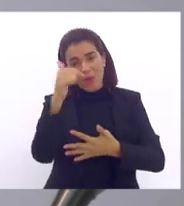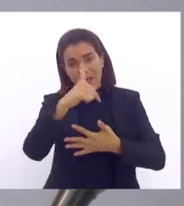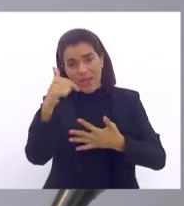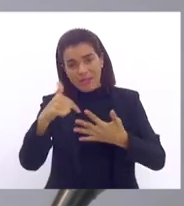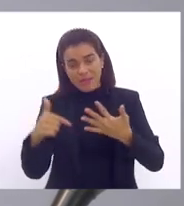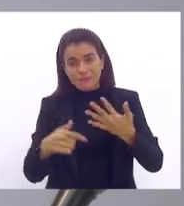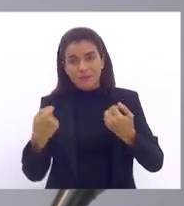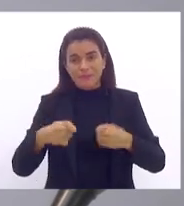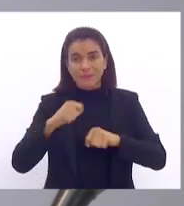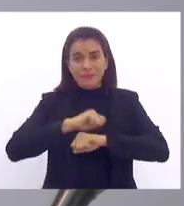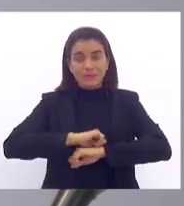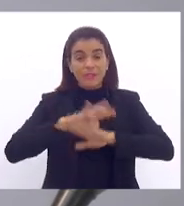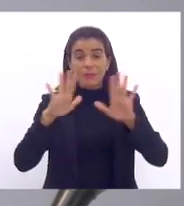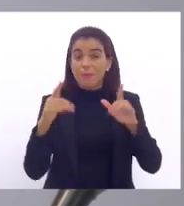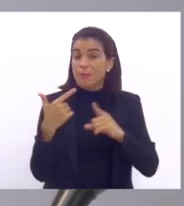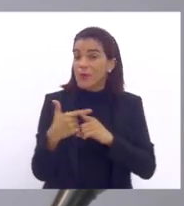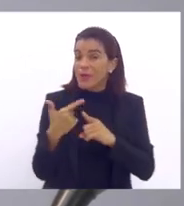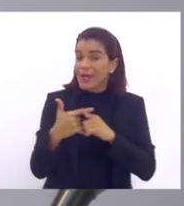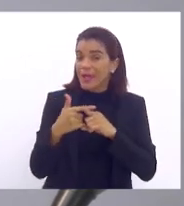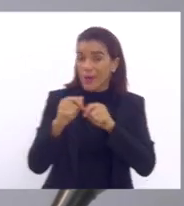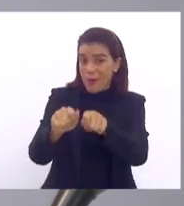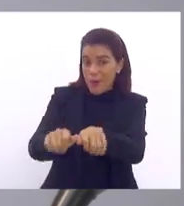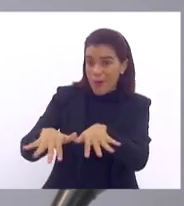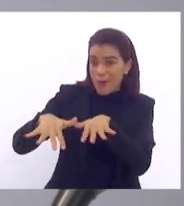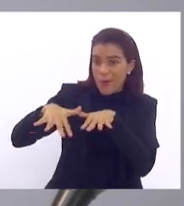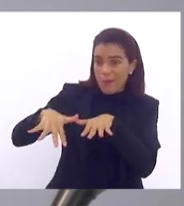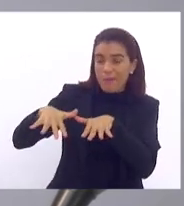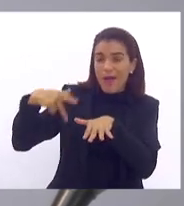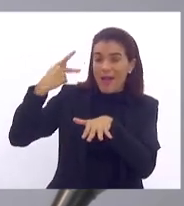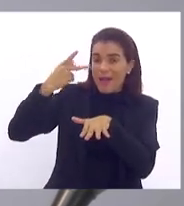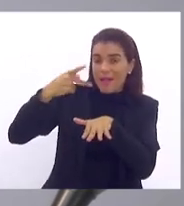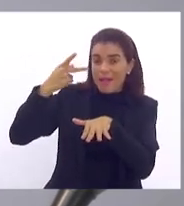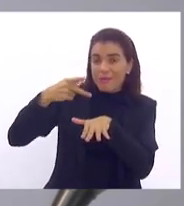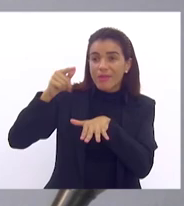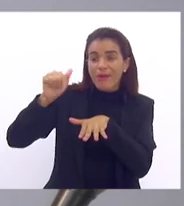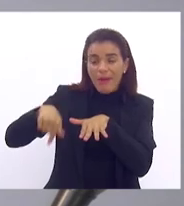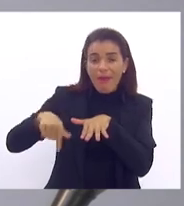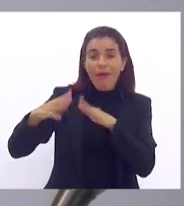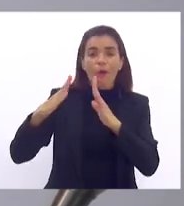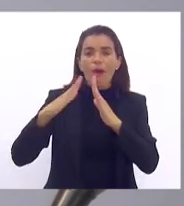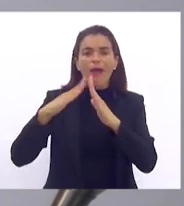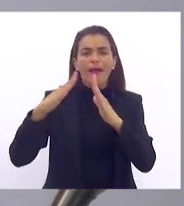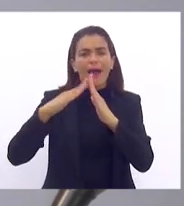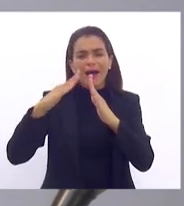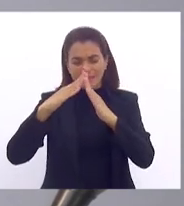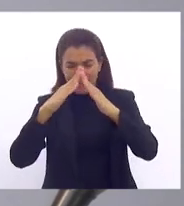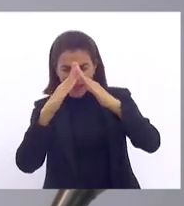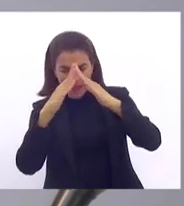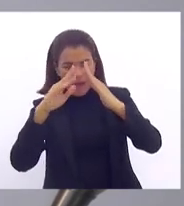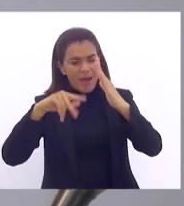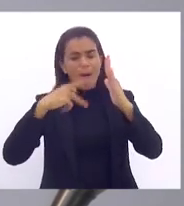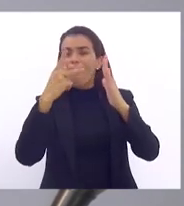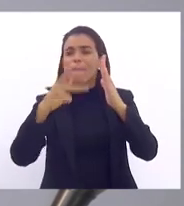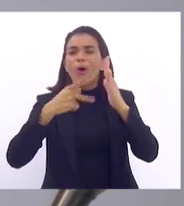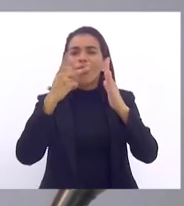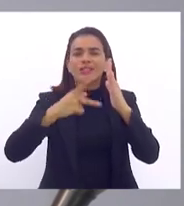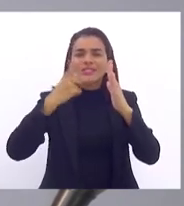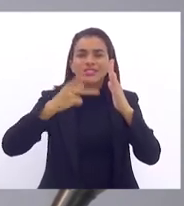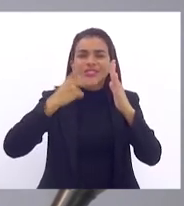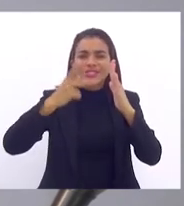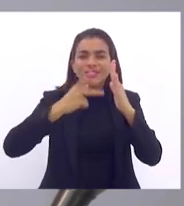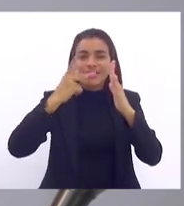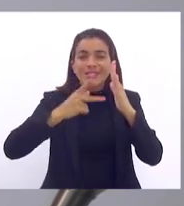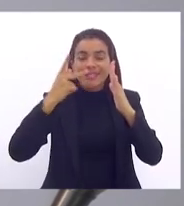clar porque o Parlamento é uma casa política mas tudo que o